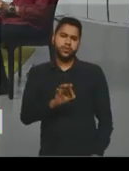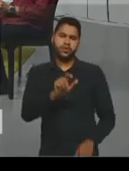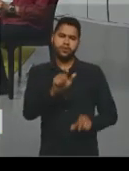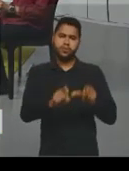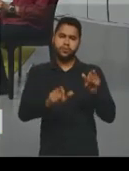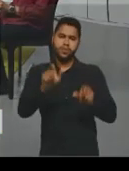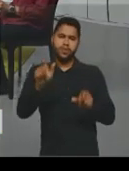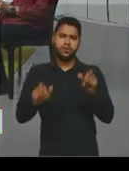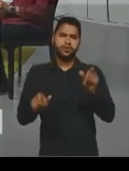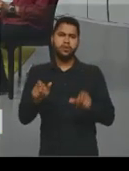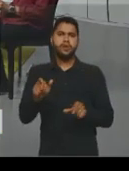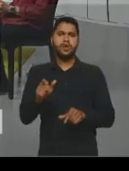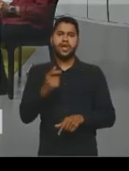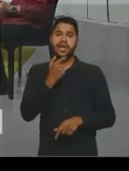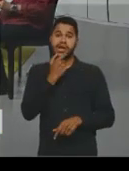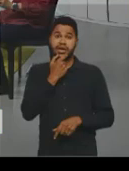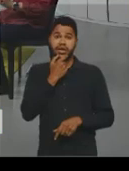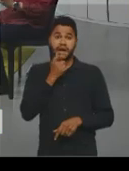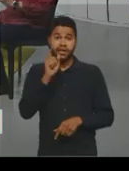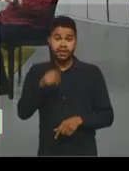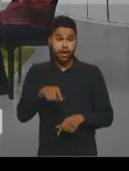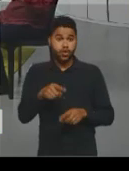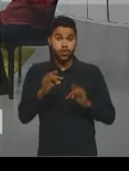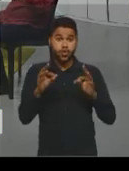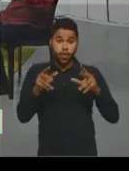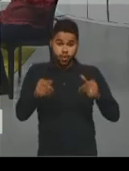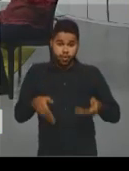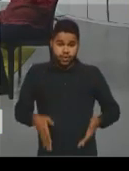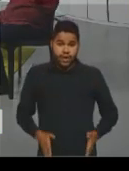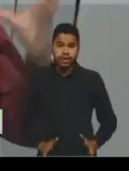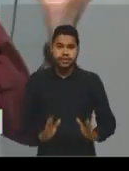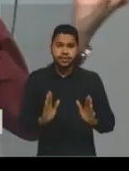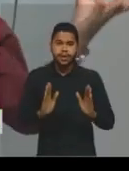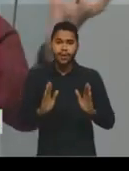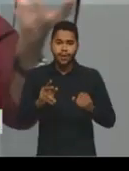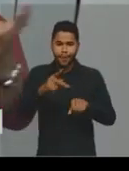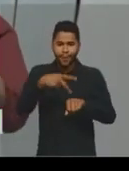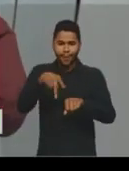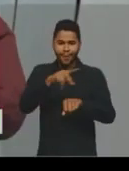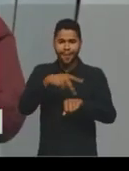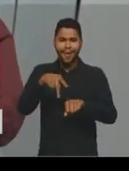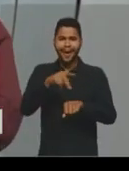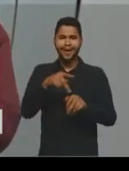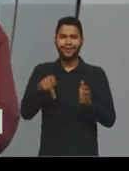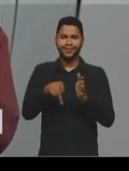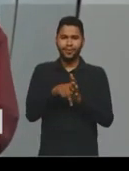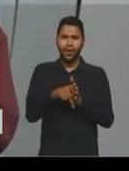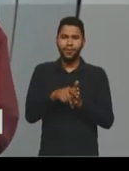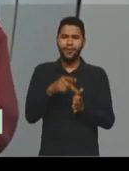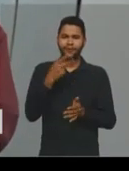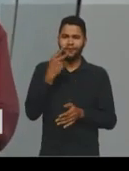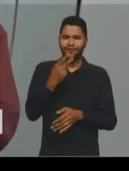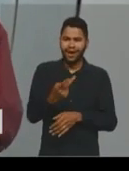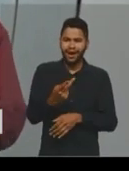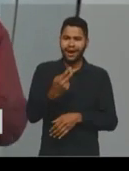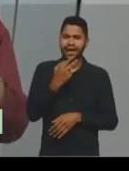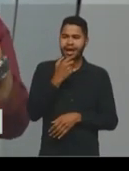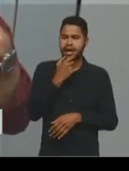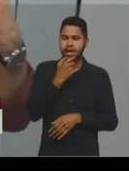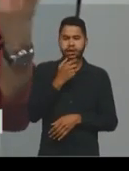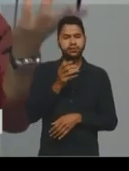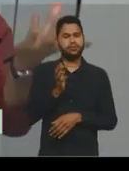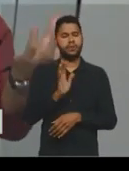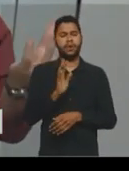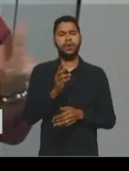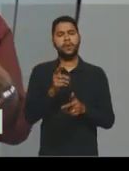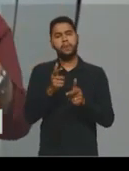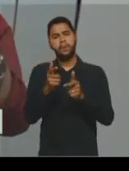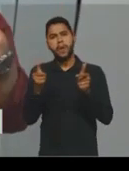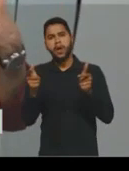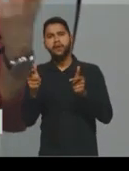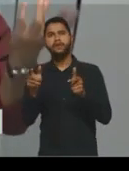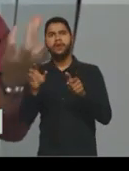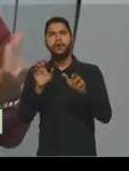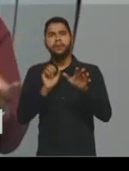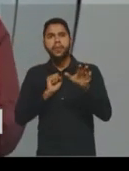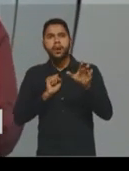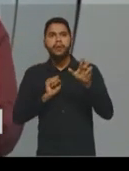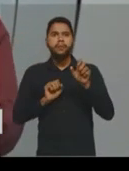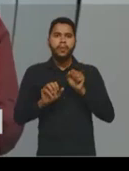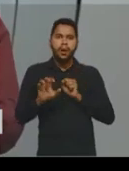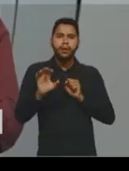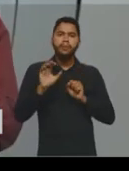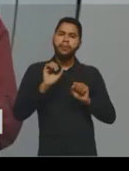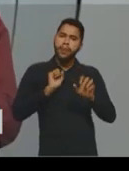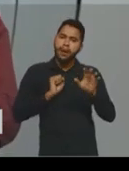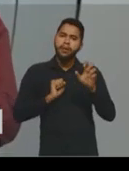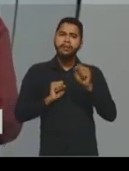não são nativos. Não. Então, a língua que você falou, a empresa quer escolher, as empresas todas vão escolher aquela língua, ou os habitantes do mundo